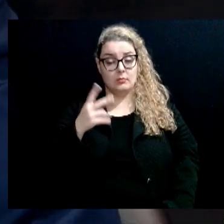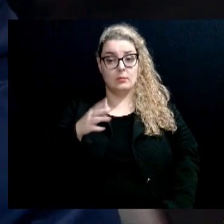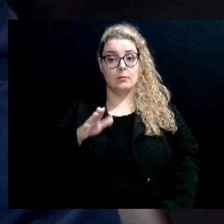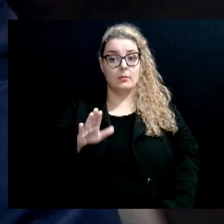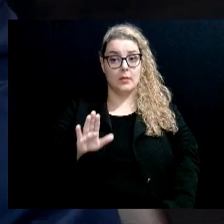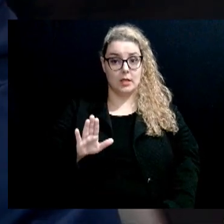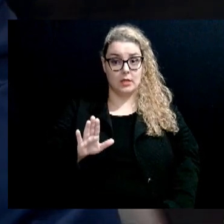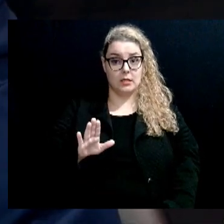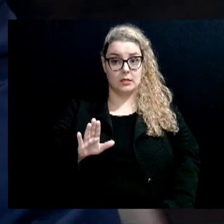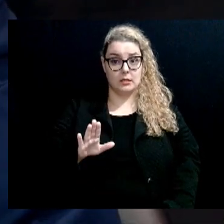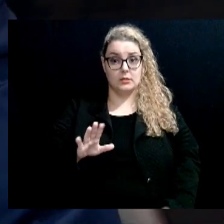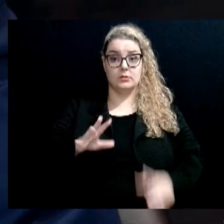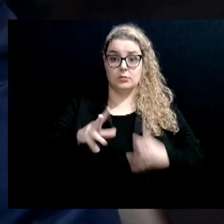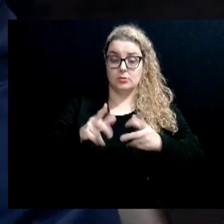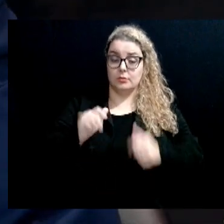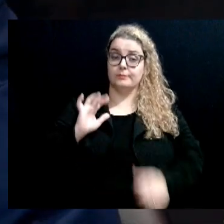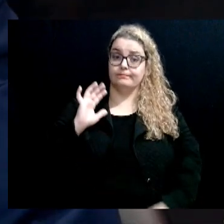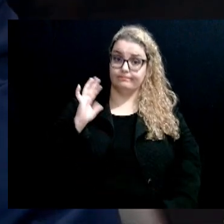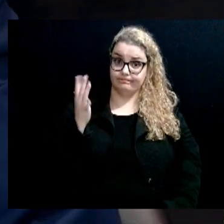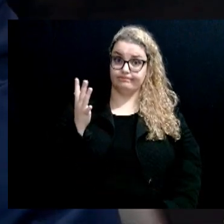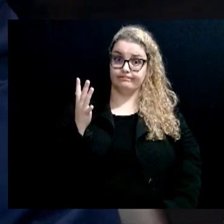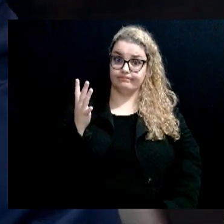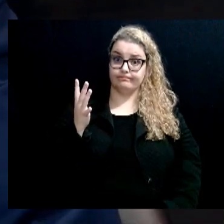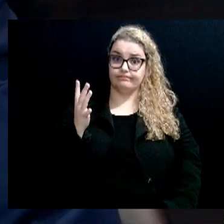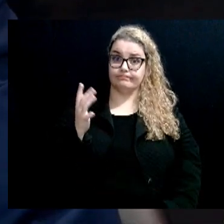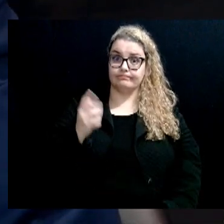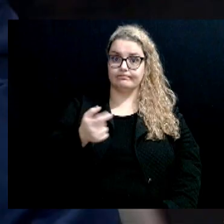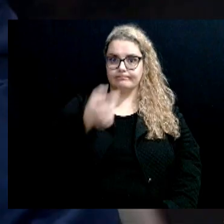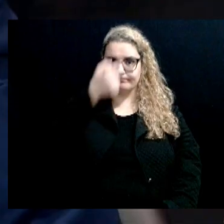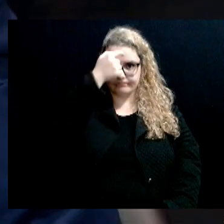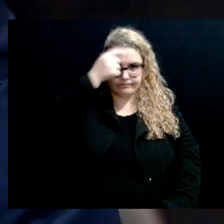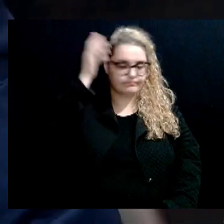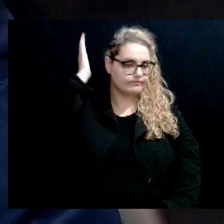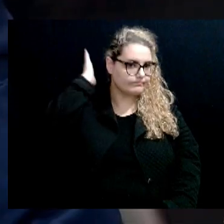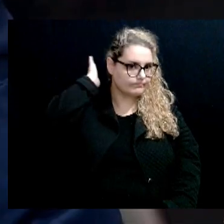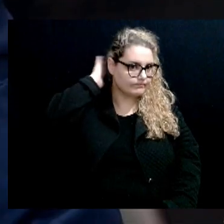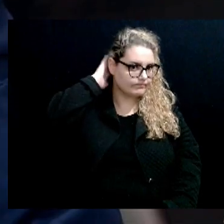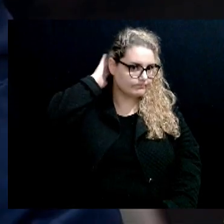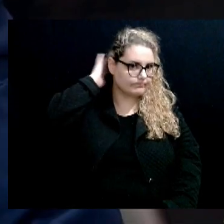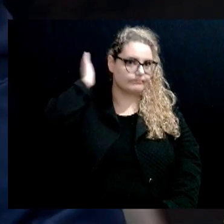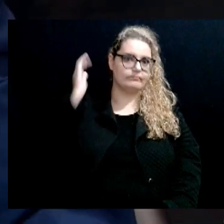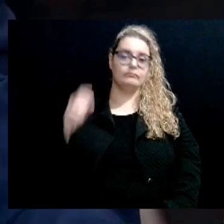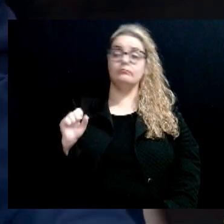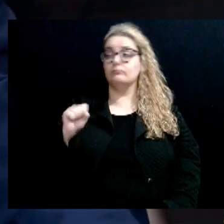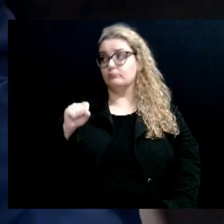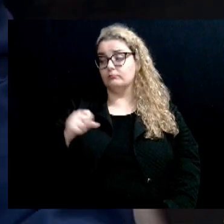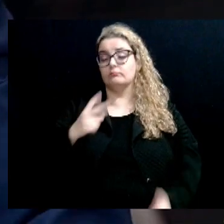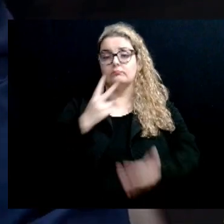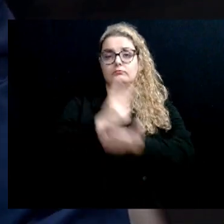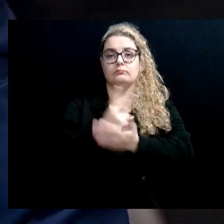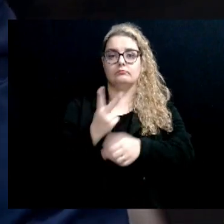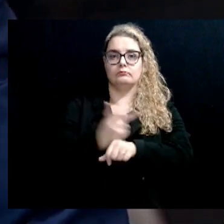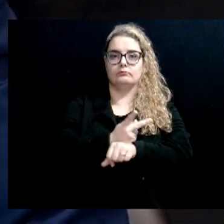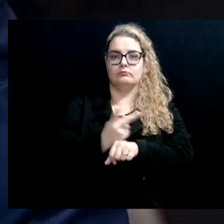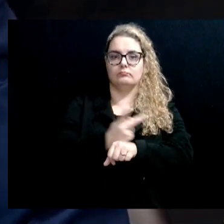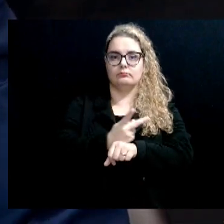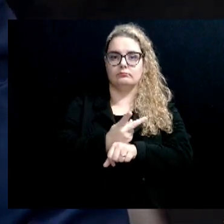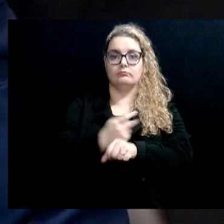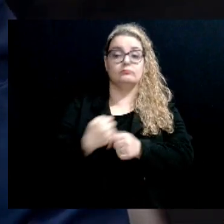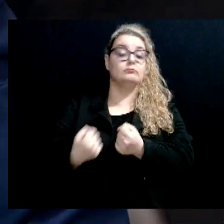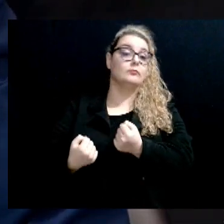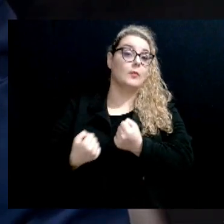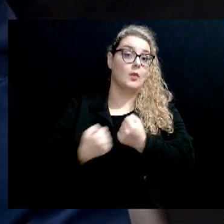que ocorre é inconsciente. Então, ela sempre está buscando esse apoio, ela sempre